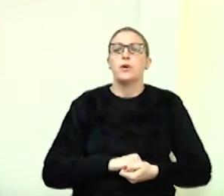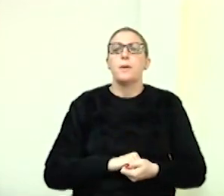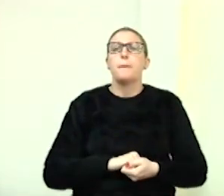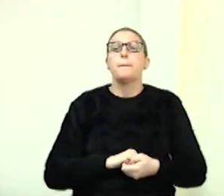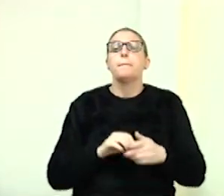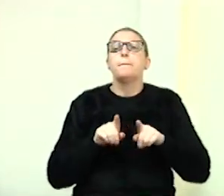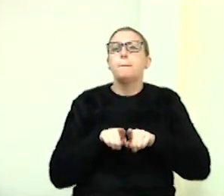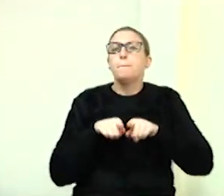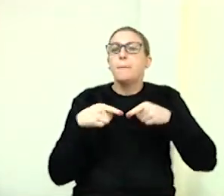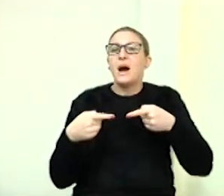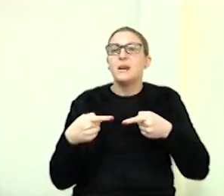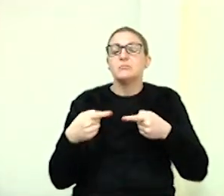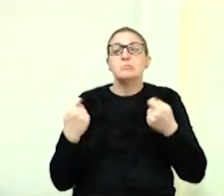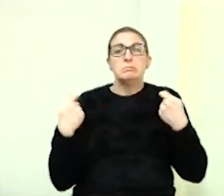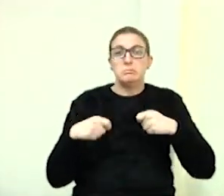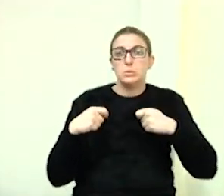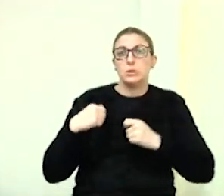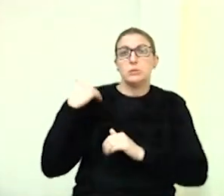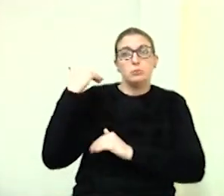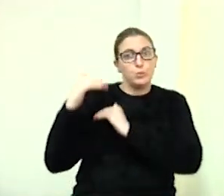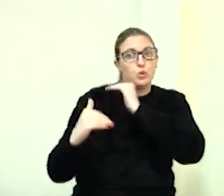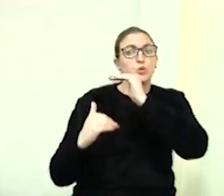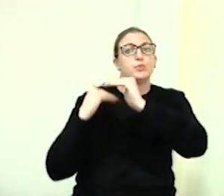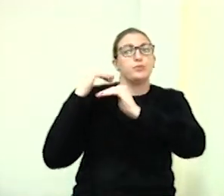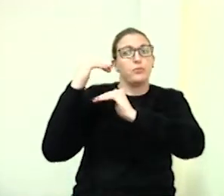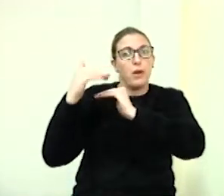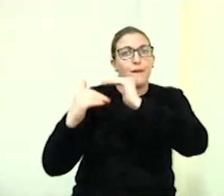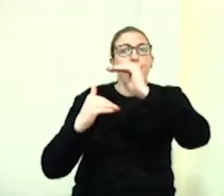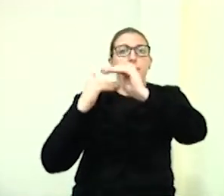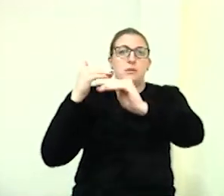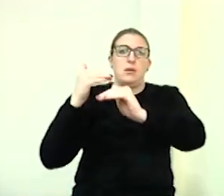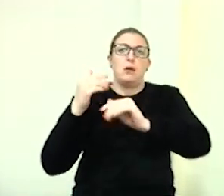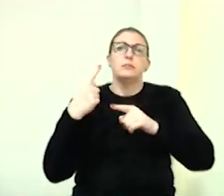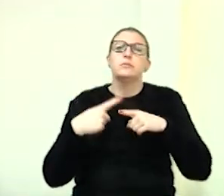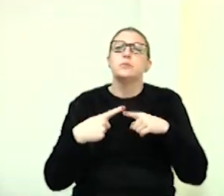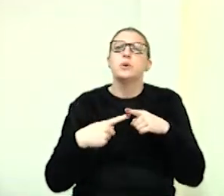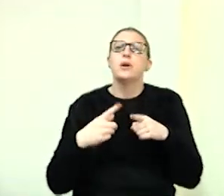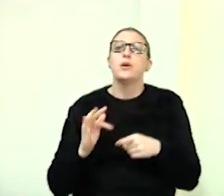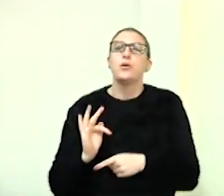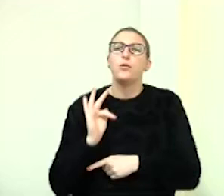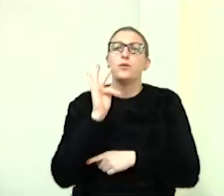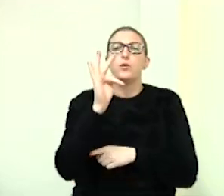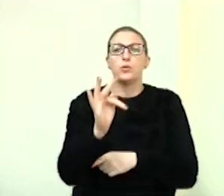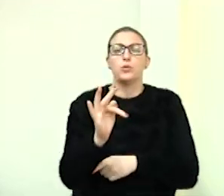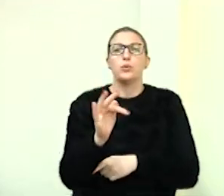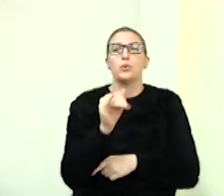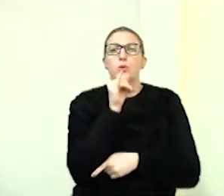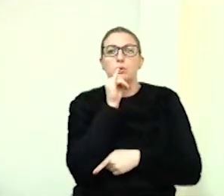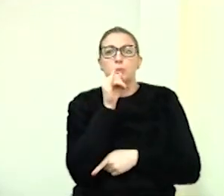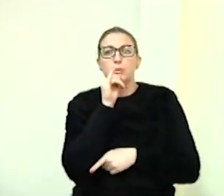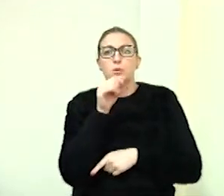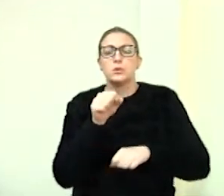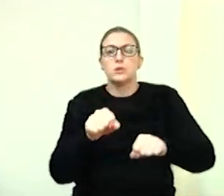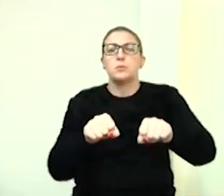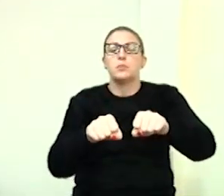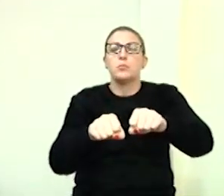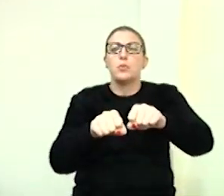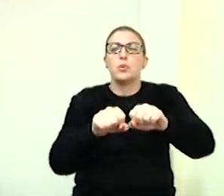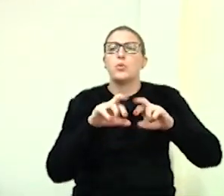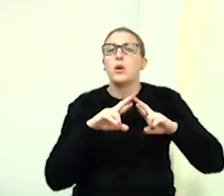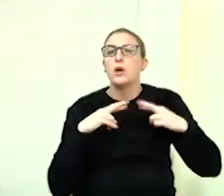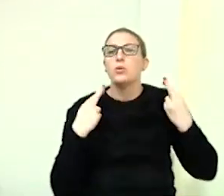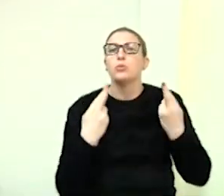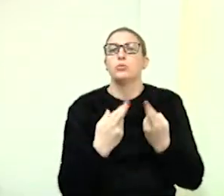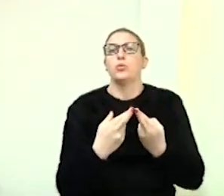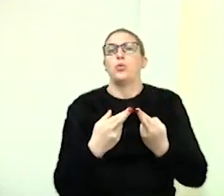nós temos que avançar. Daqui a pouco, as audiências a nível de país, a nível de Estado,